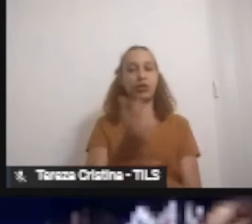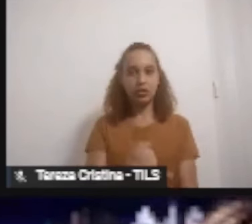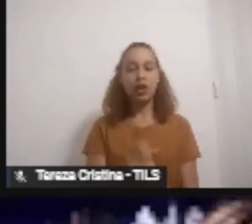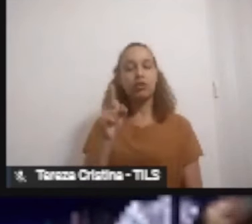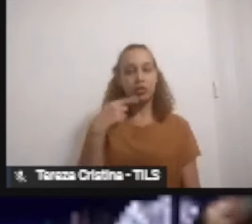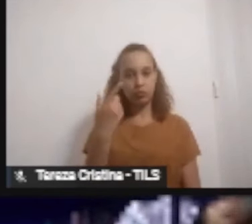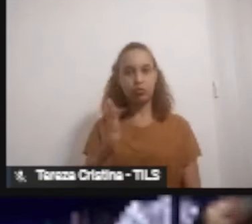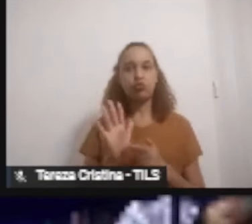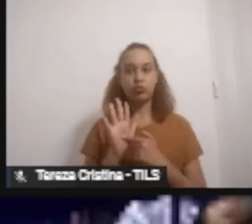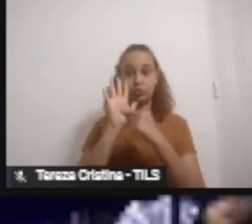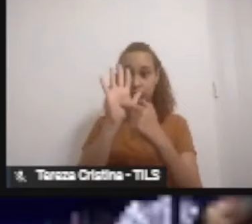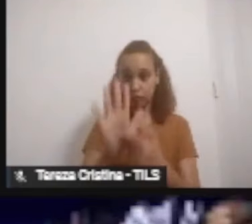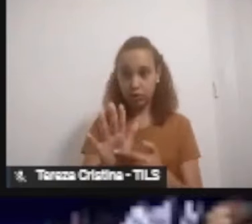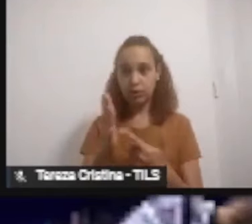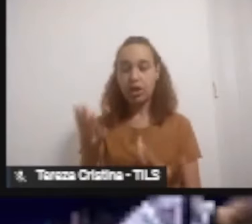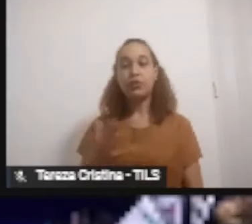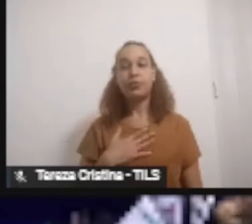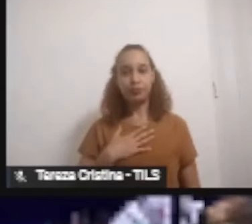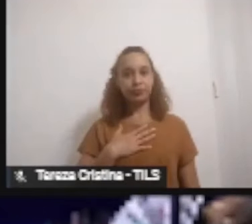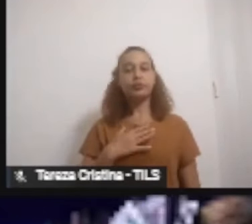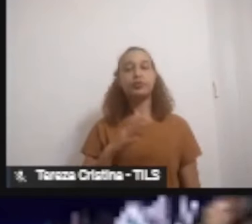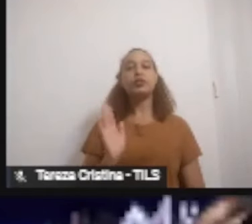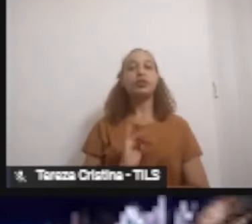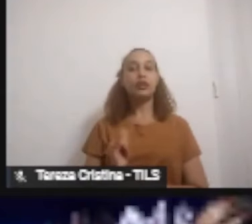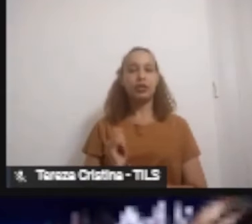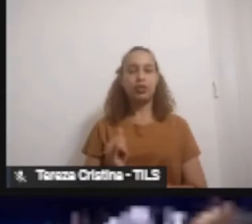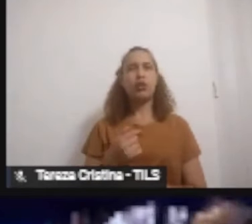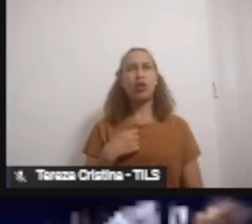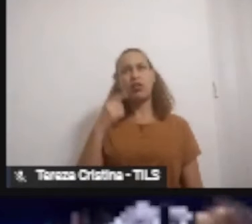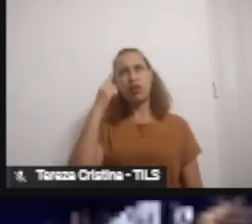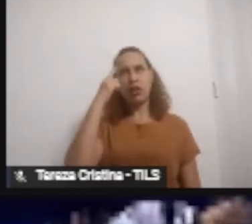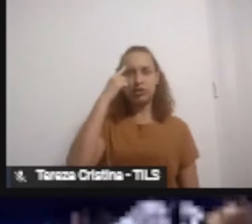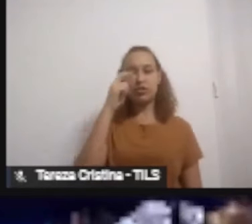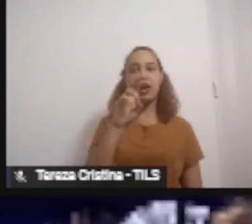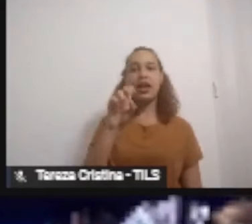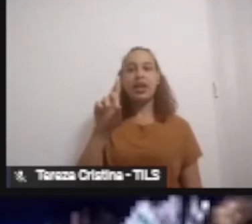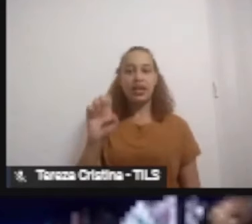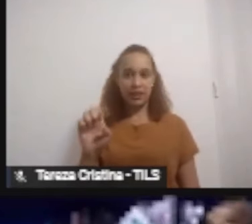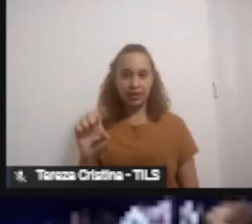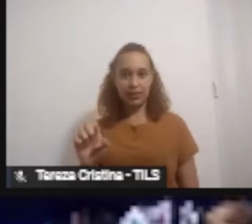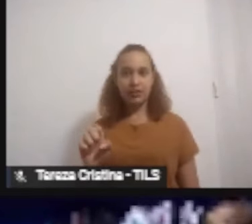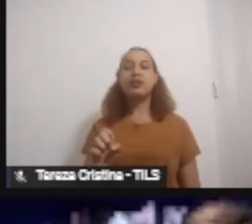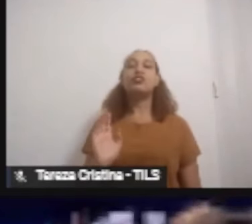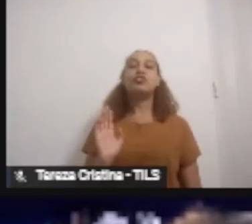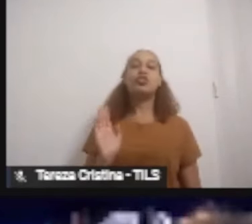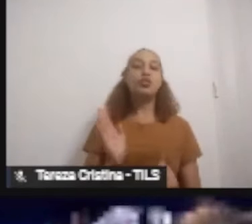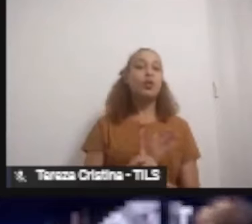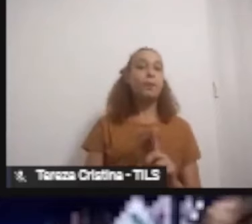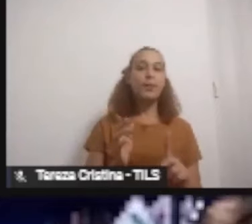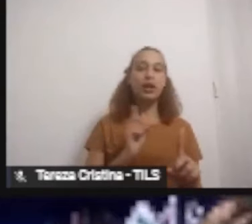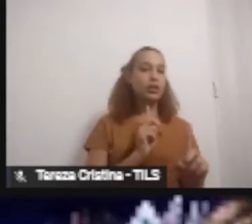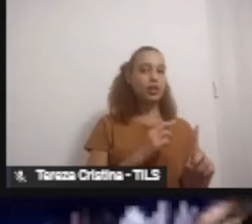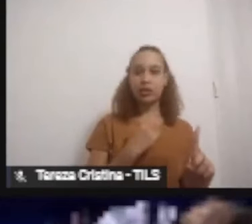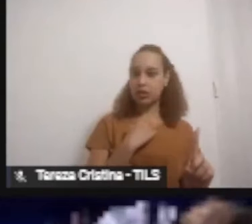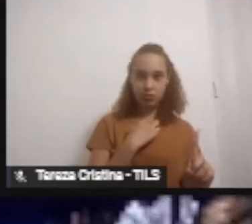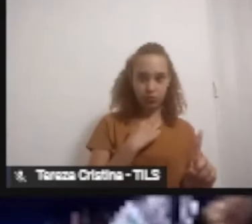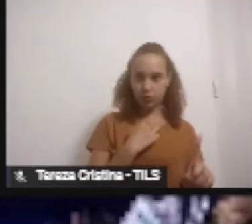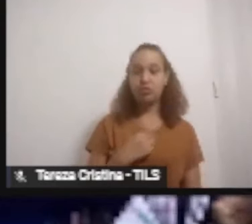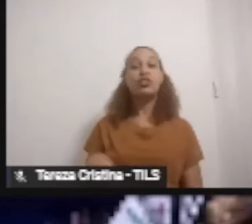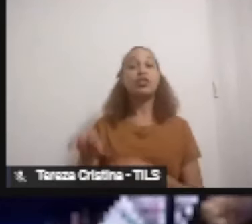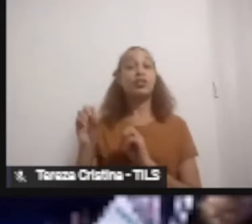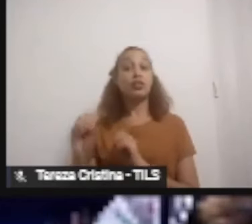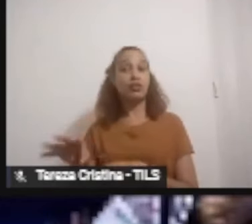depois, vai ficar lá no meu canal, acredito que na rede Não Bata Edu, que também vai ficar disponível, então não vai ficar assim que terminar, mas